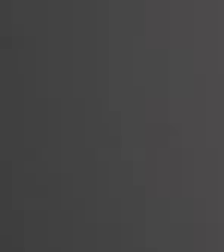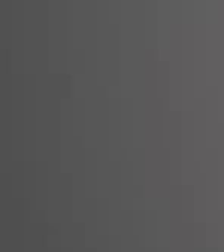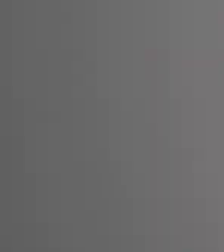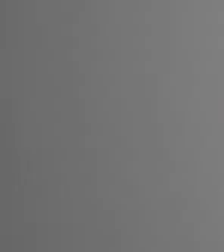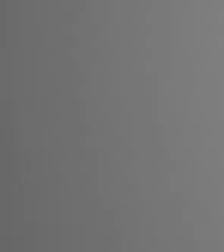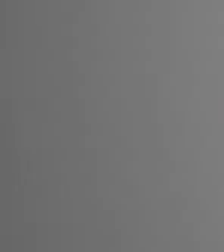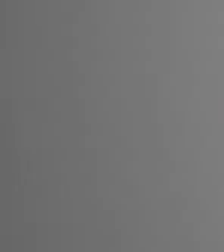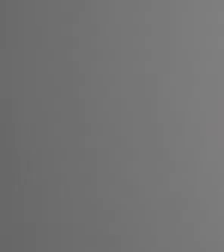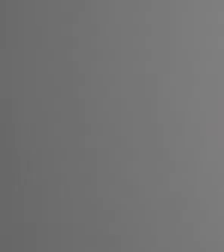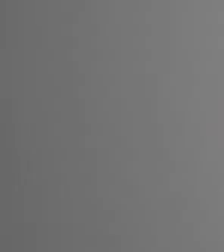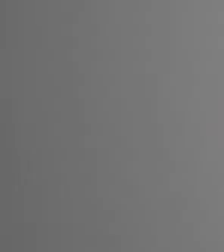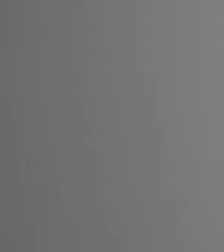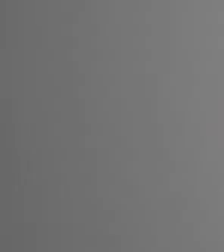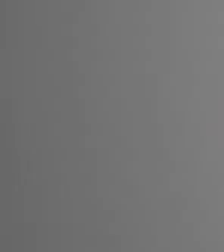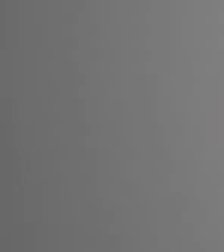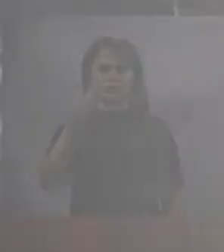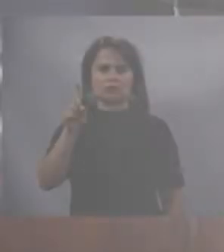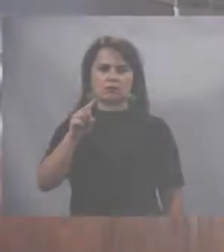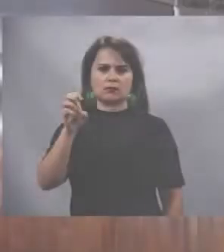há